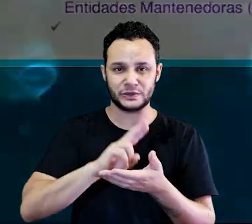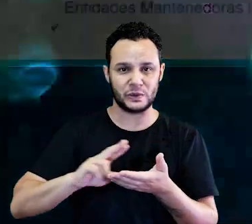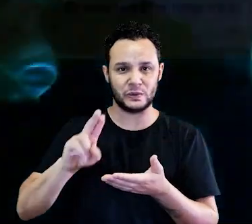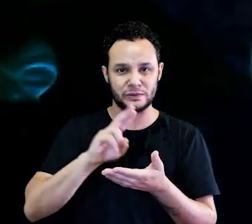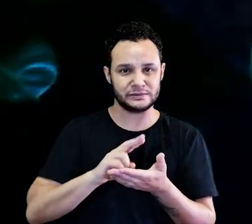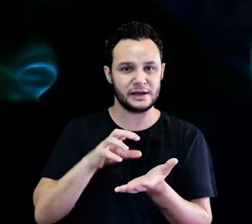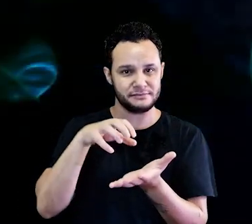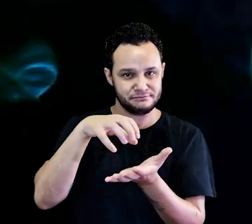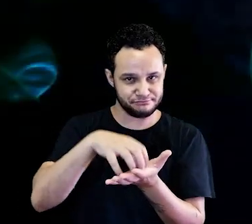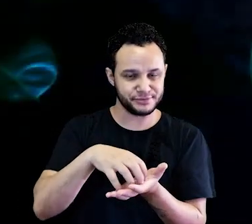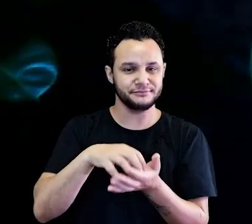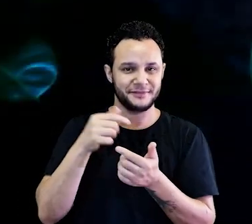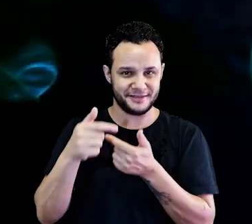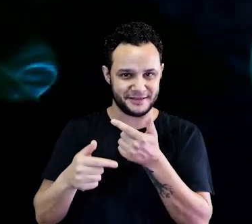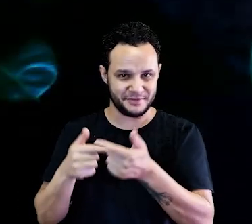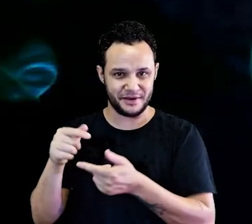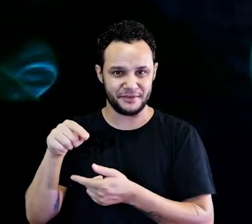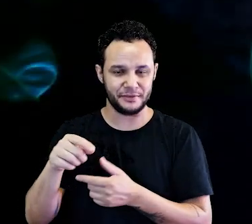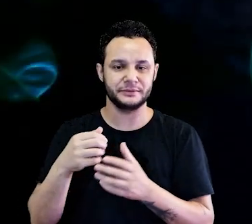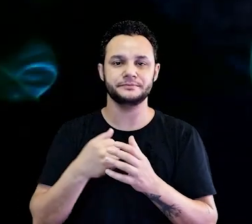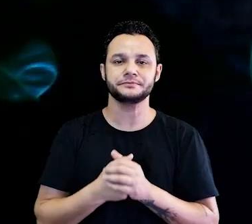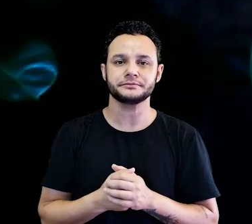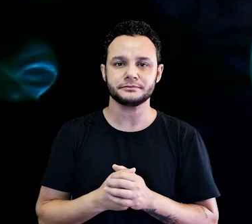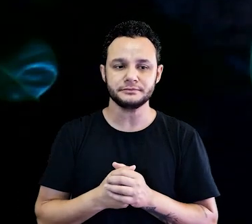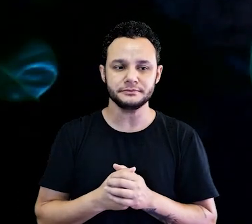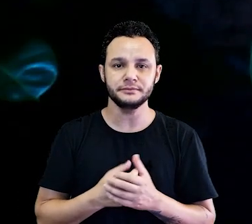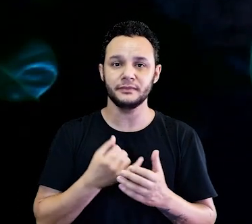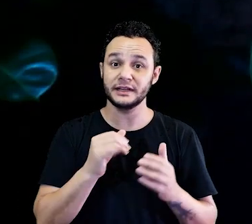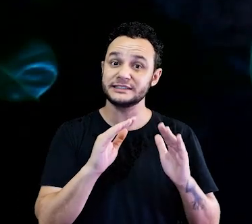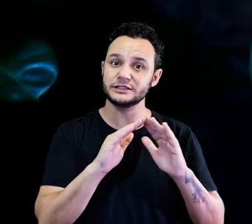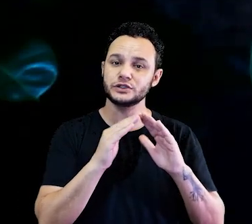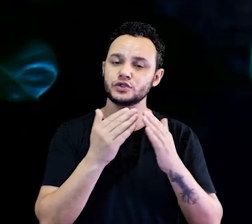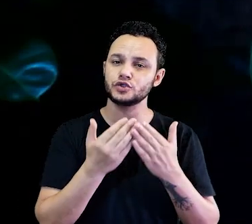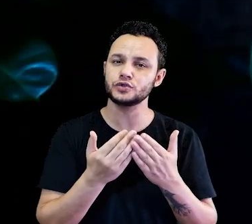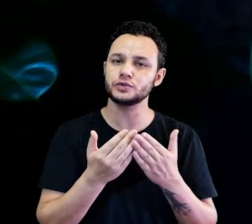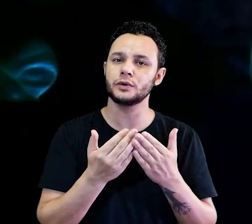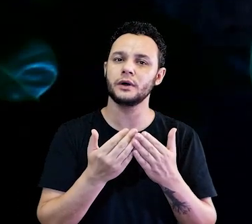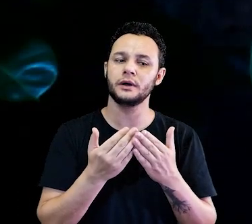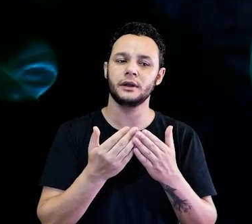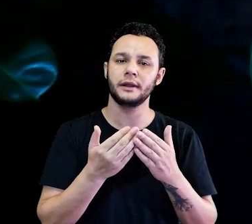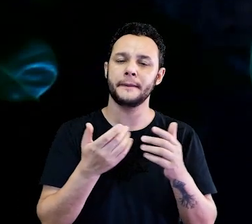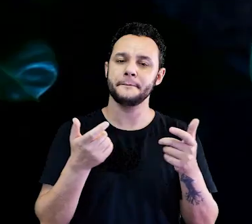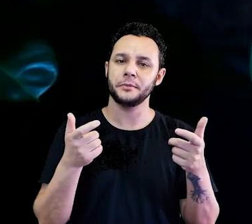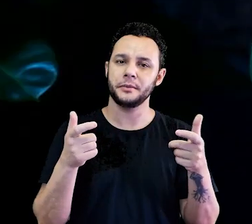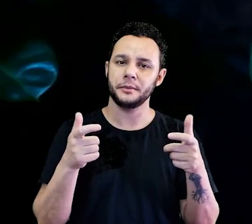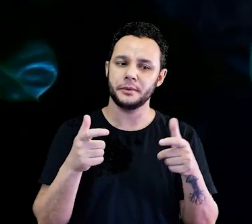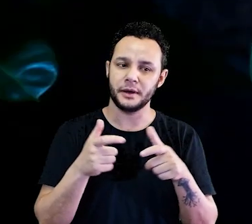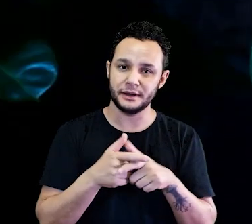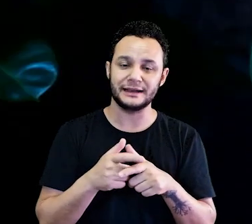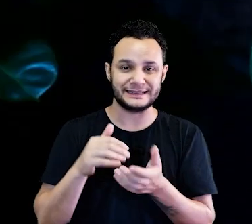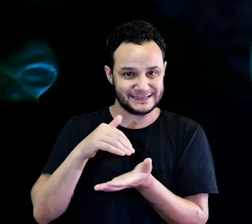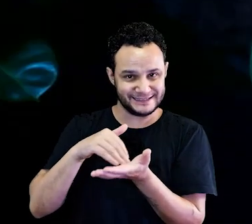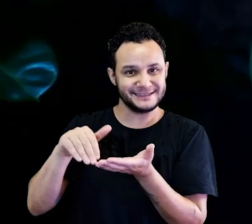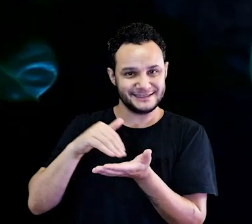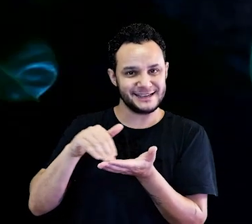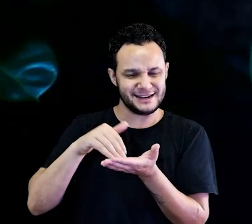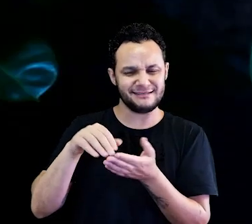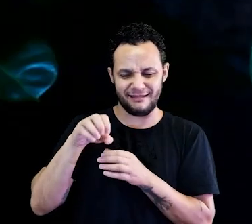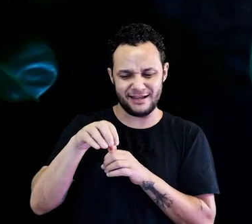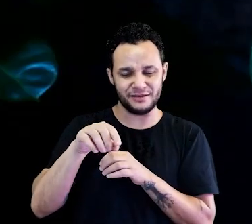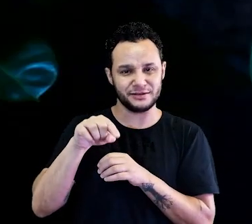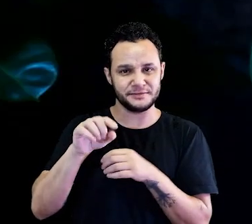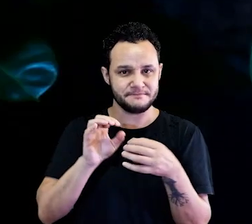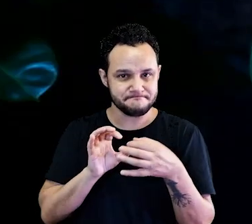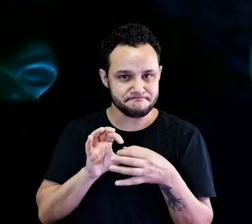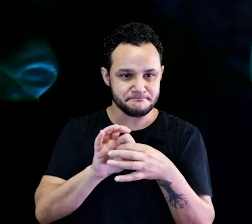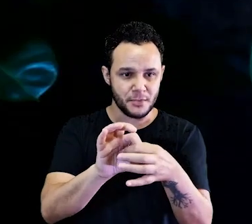executora para receber esse recurso. Caso a escola seja menor, então, as secretarias podem funcionar como essas